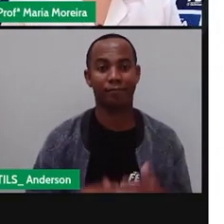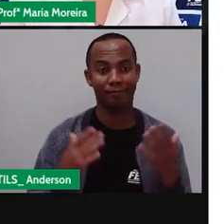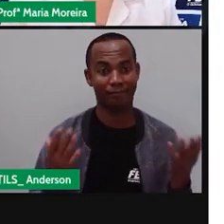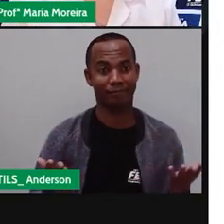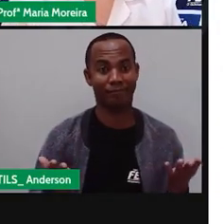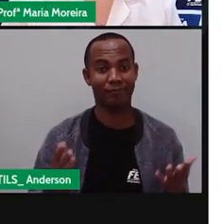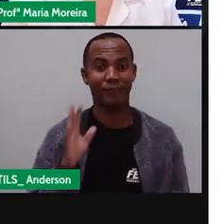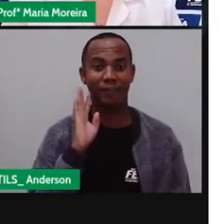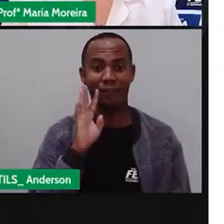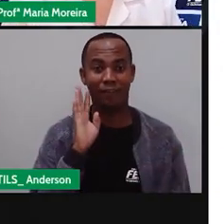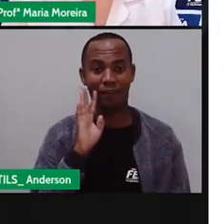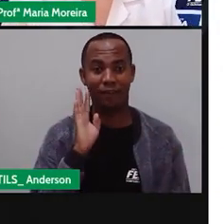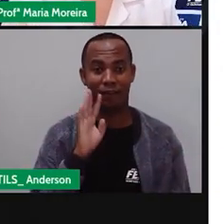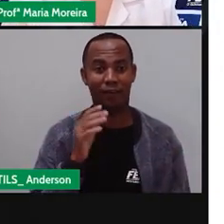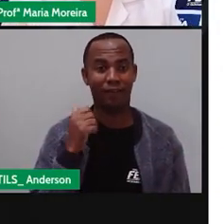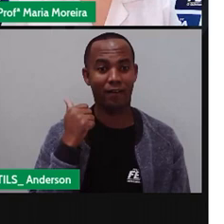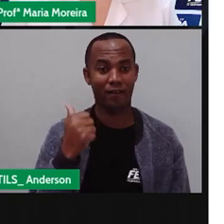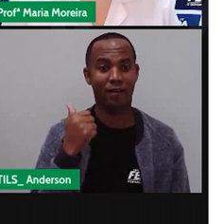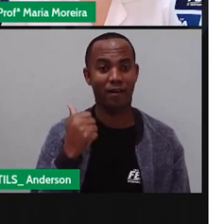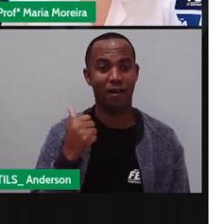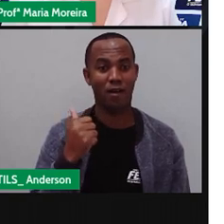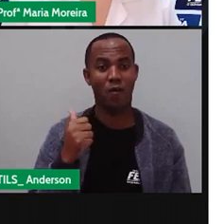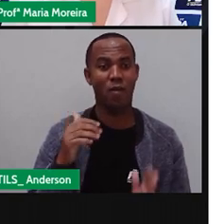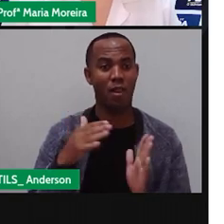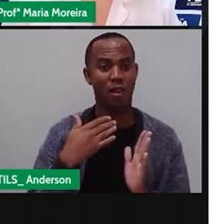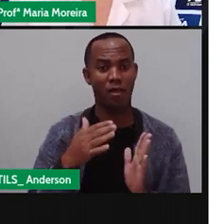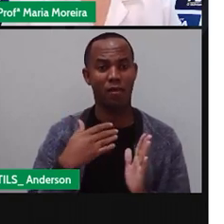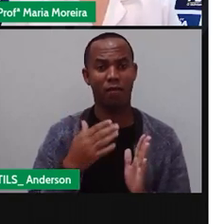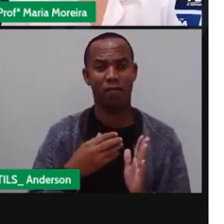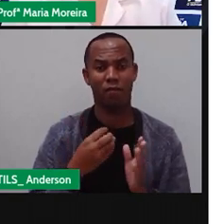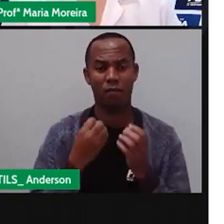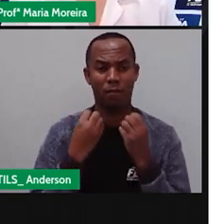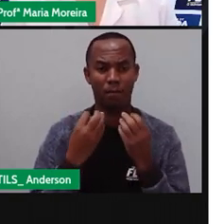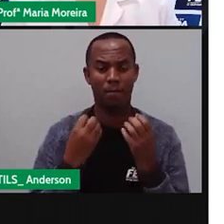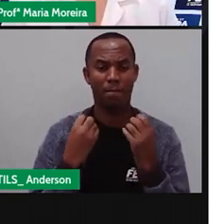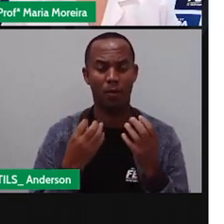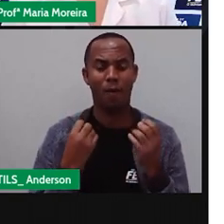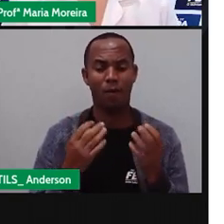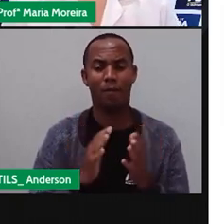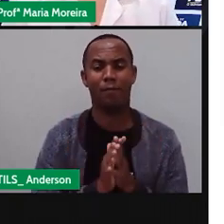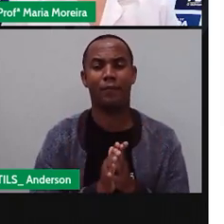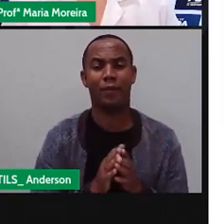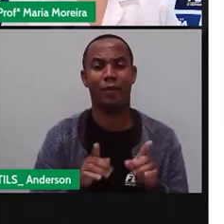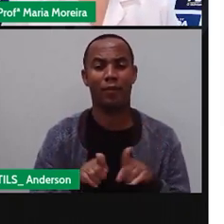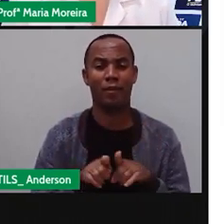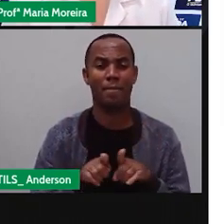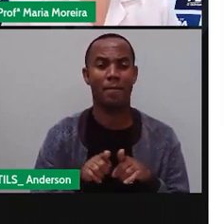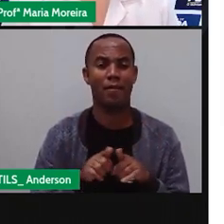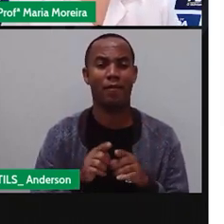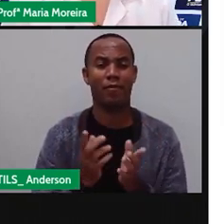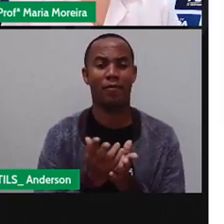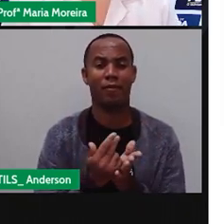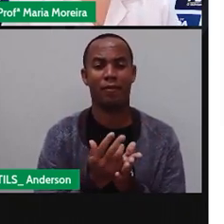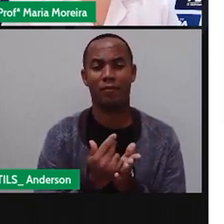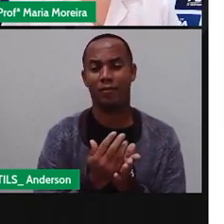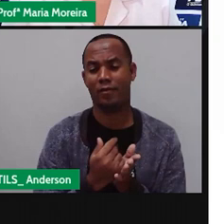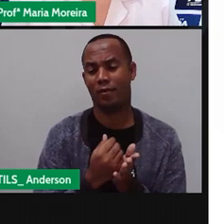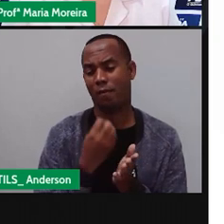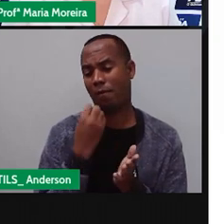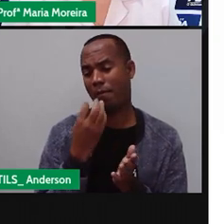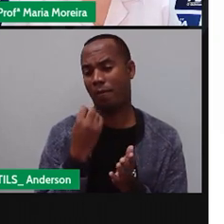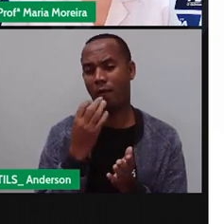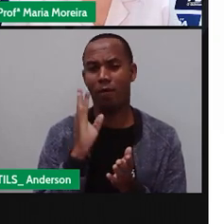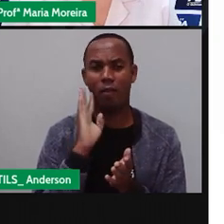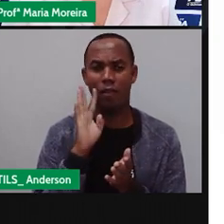Que bacana, não é isso o livro que a gente acabou de produzir, né? Anderson me obrigou aí a fazer um desenho, mas, segundo ele,